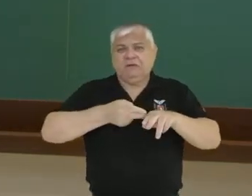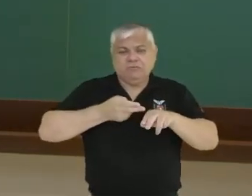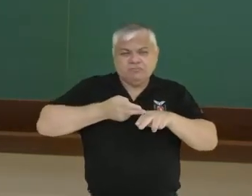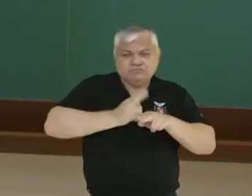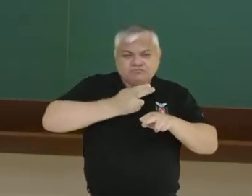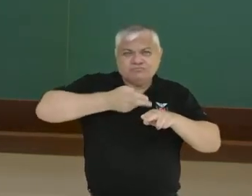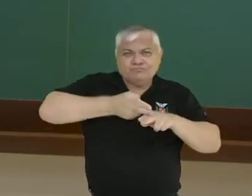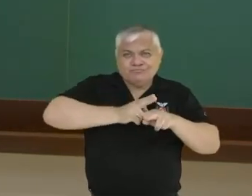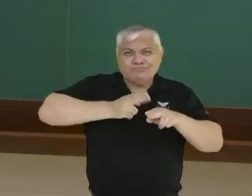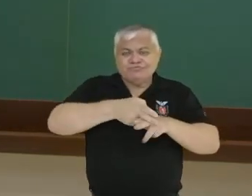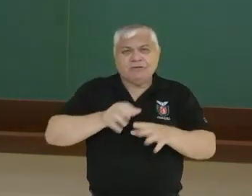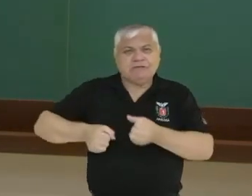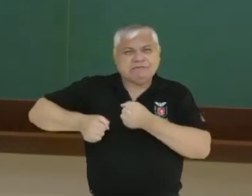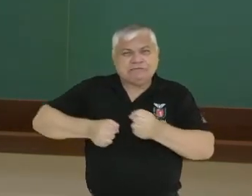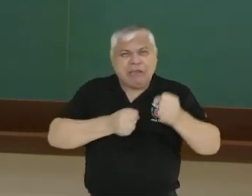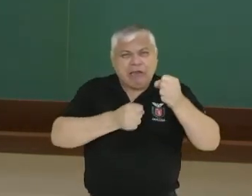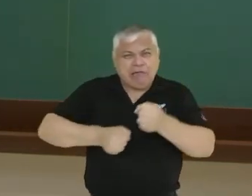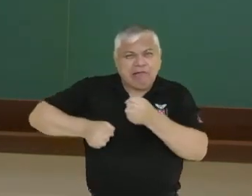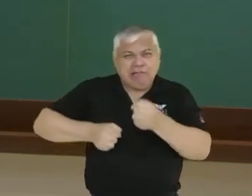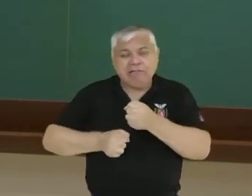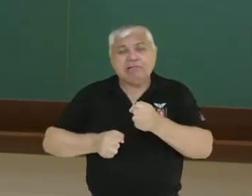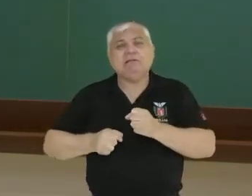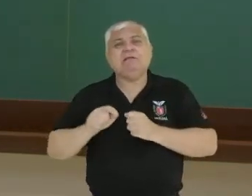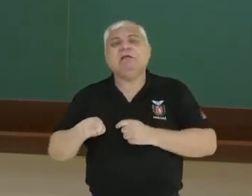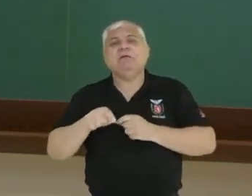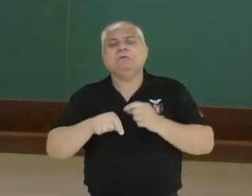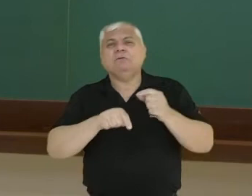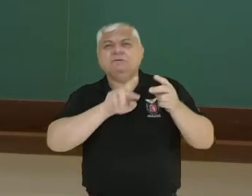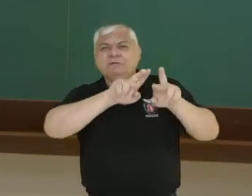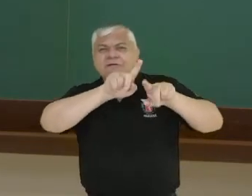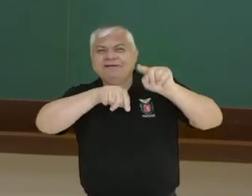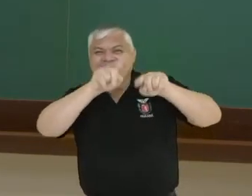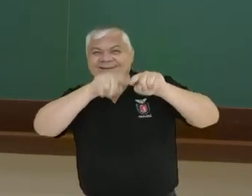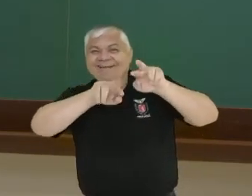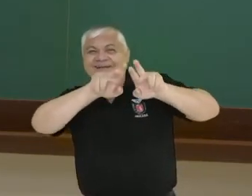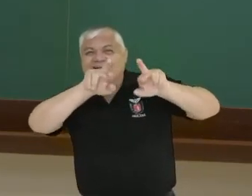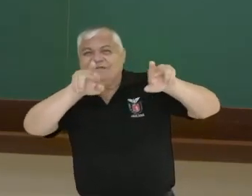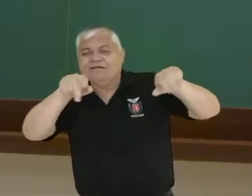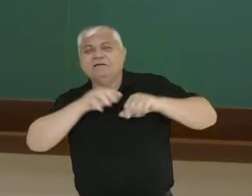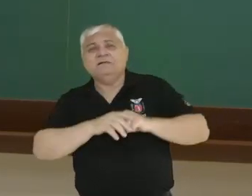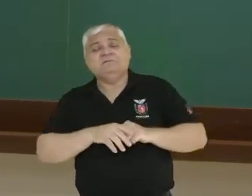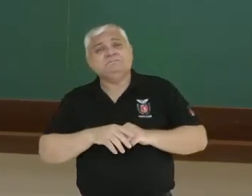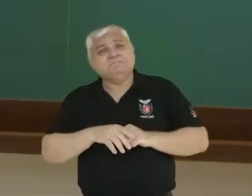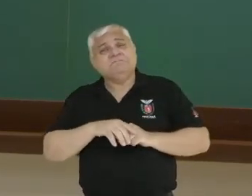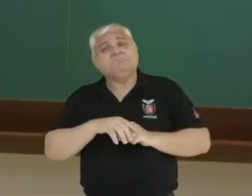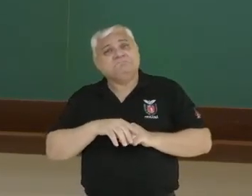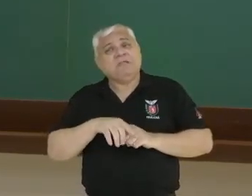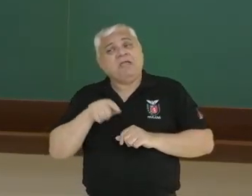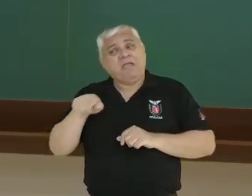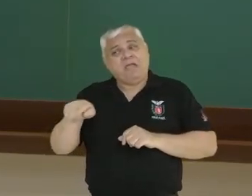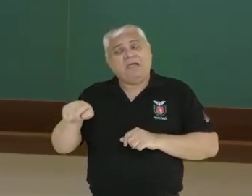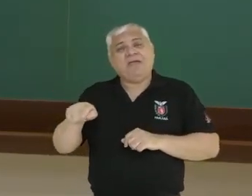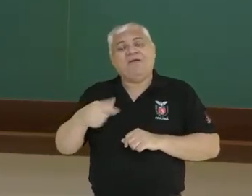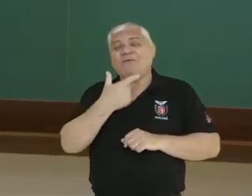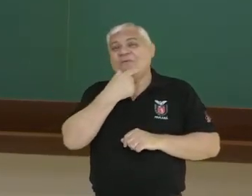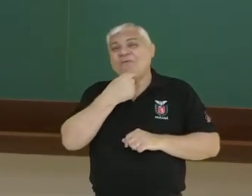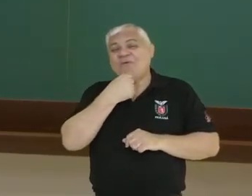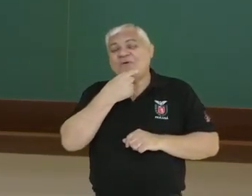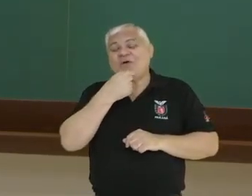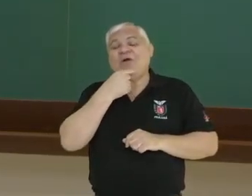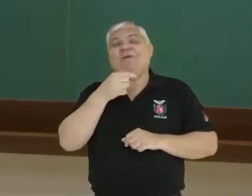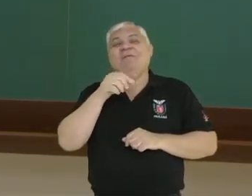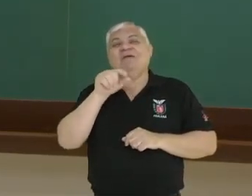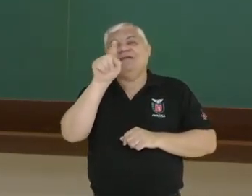contexto em que aquilo ali foi colocado, nós observamos que provavelmente trata-se da profissão de